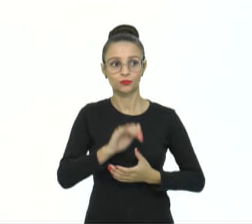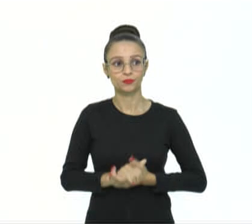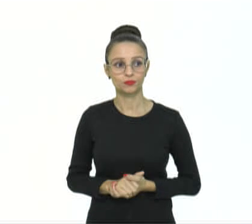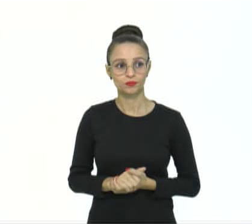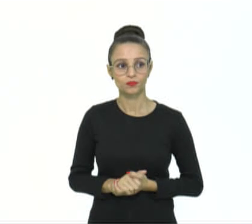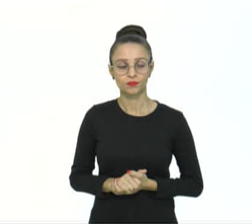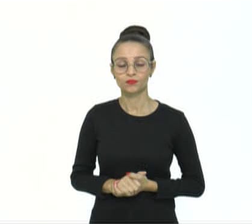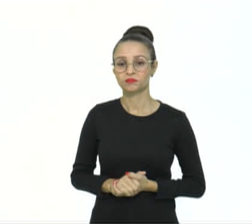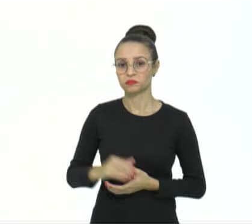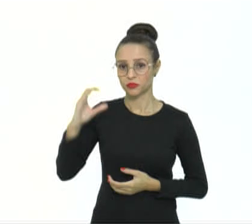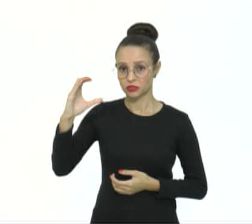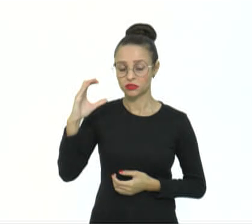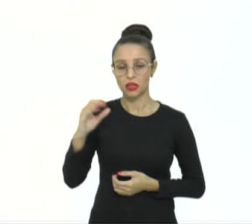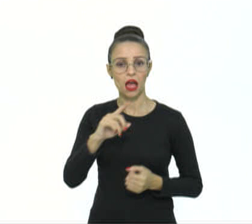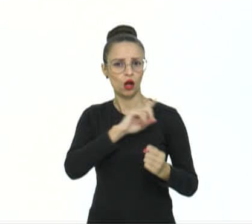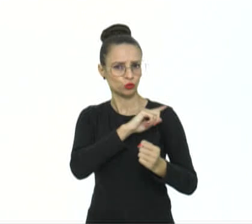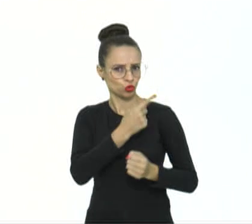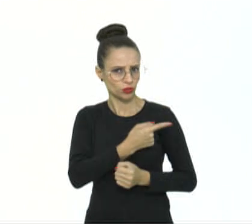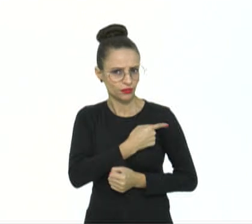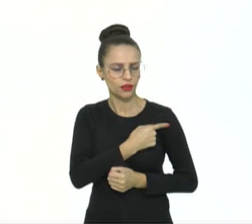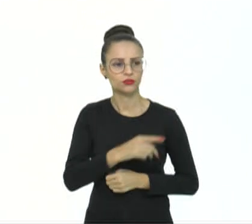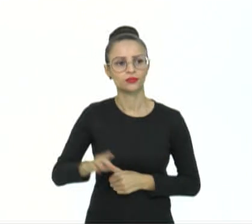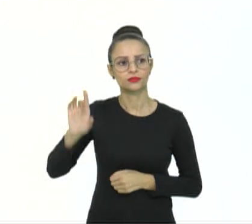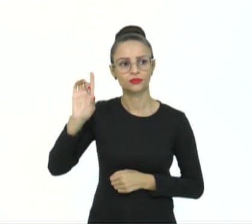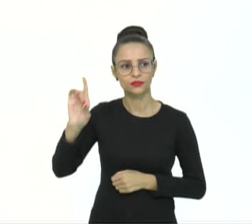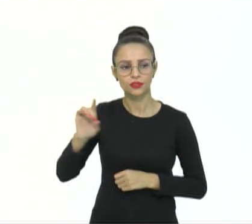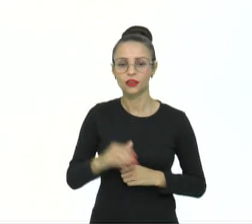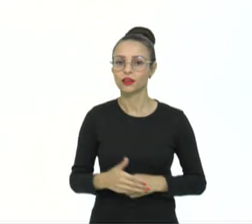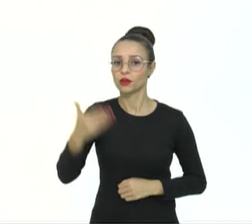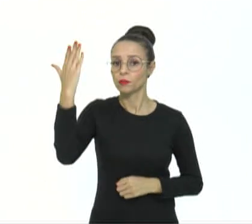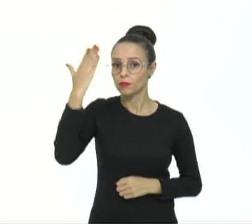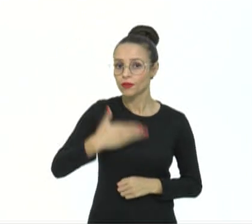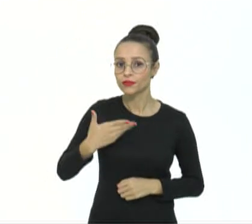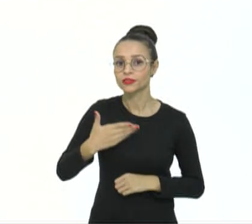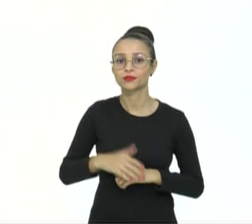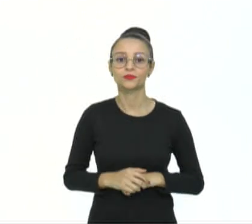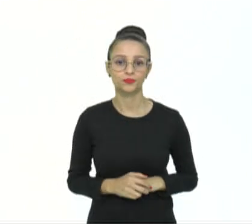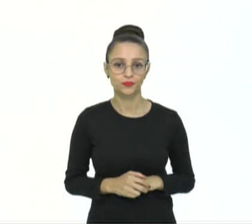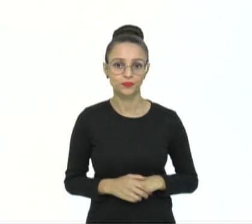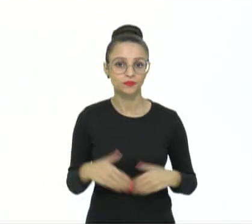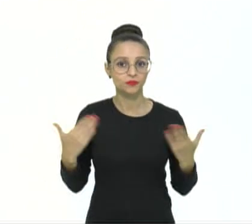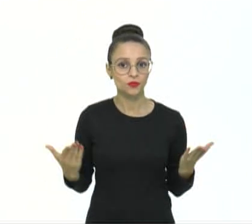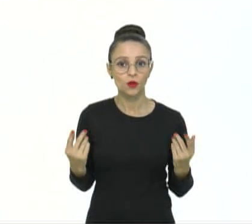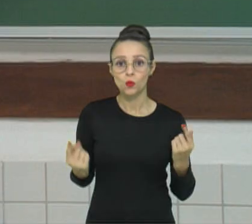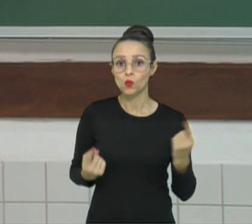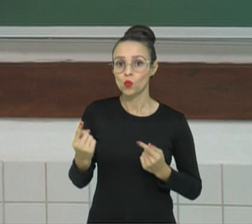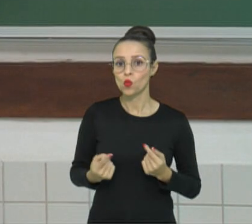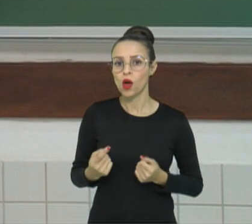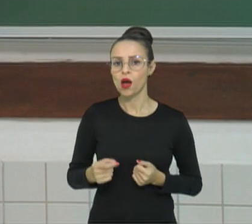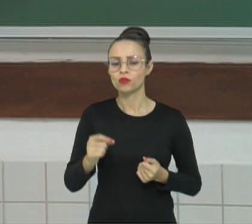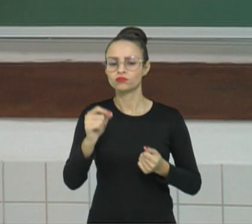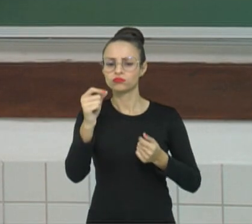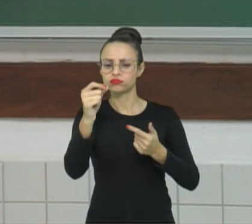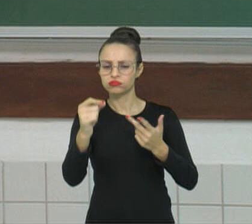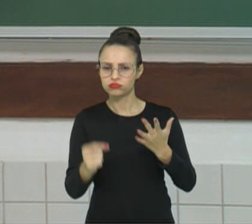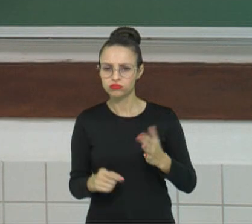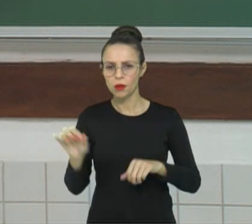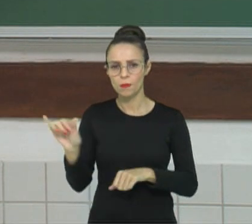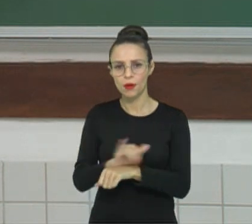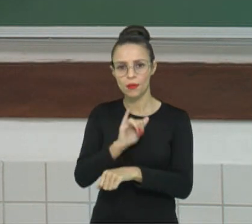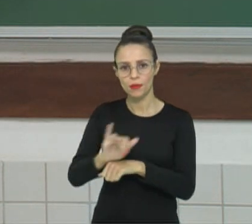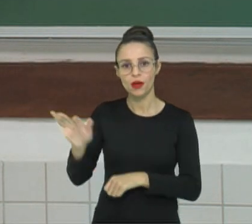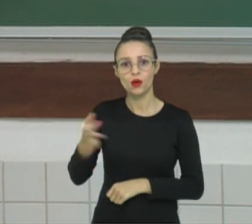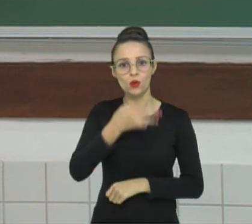exemplificação, letra C, autoridade ou letra D, de comprovação. Qual é o recurso argumentativo que eu estou utilizando?